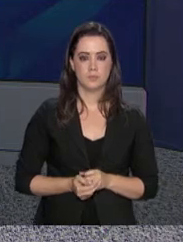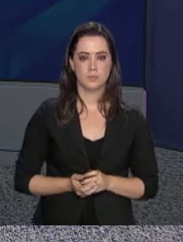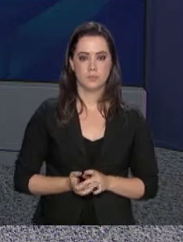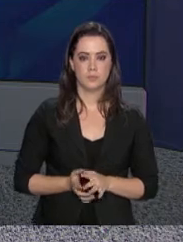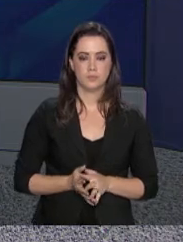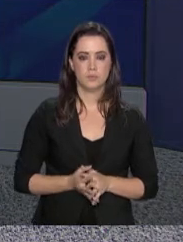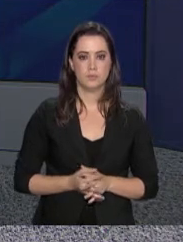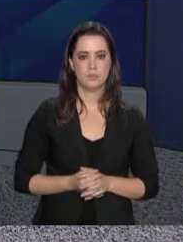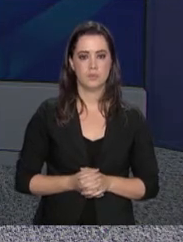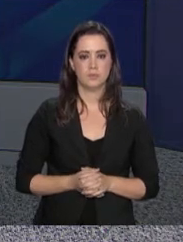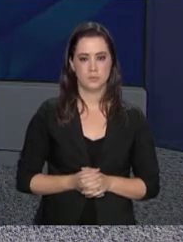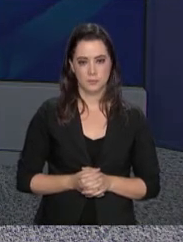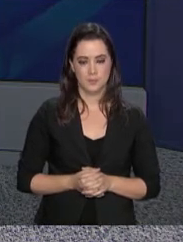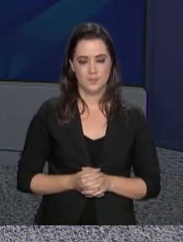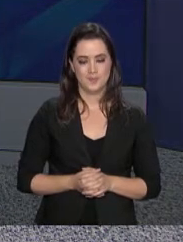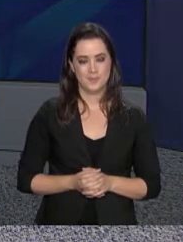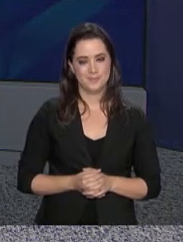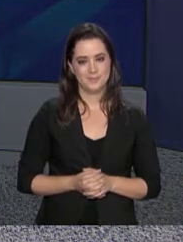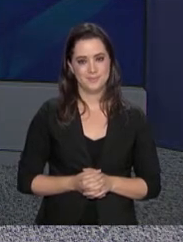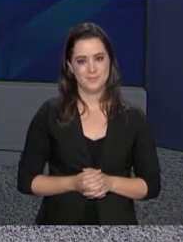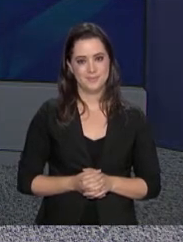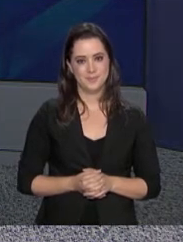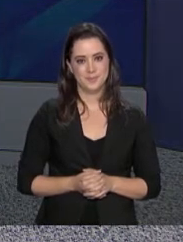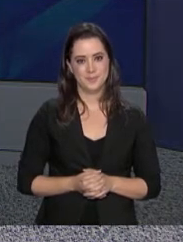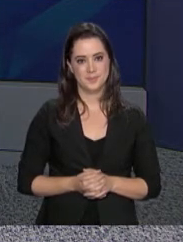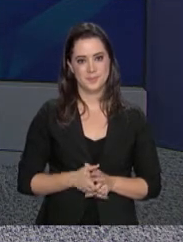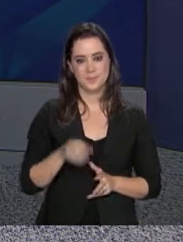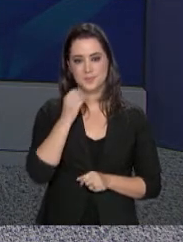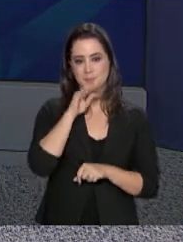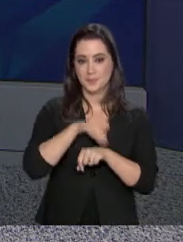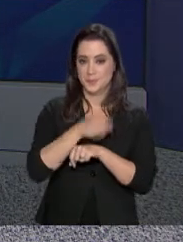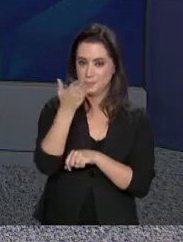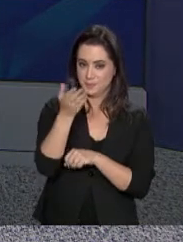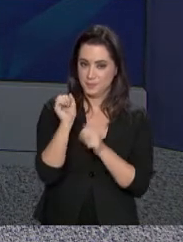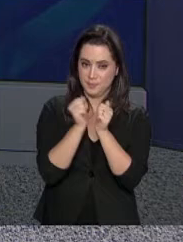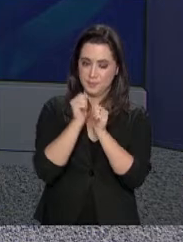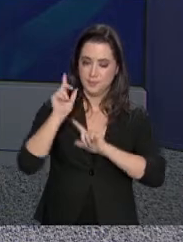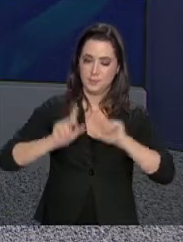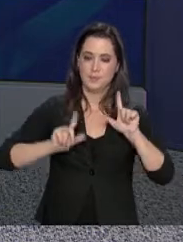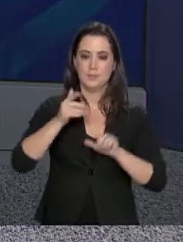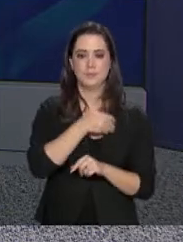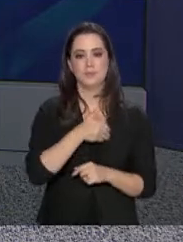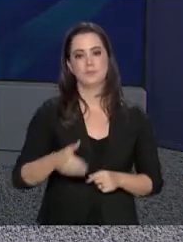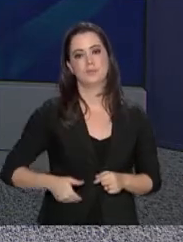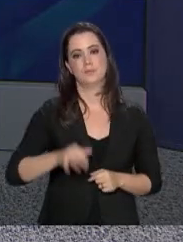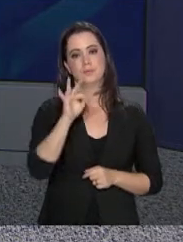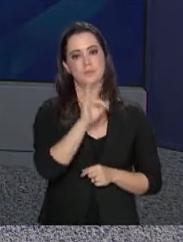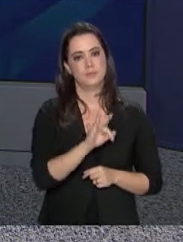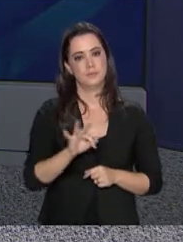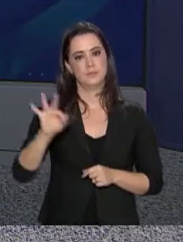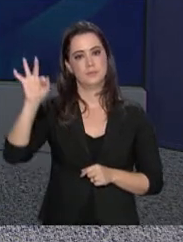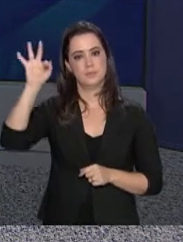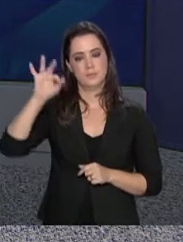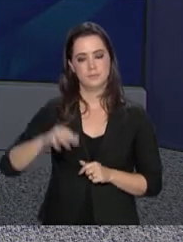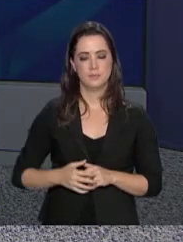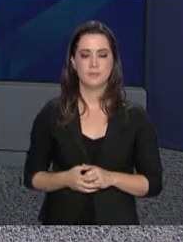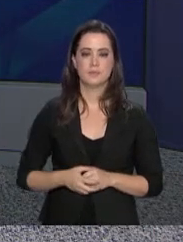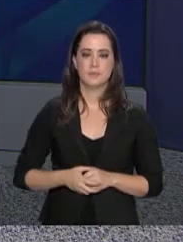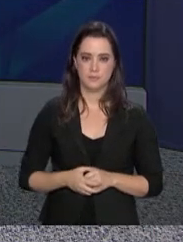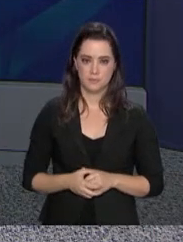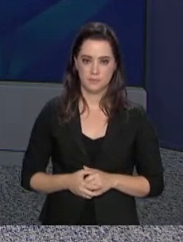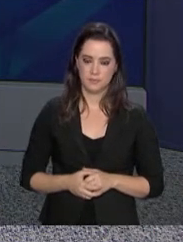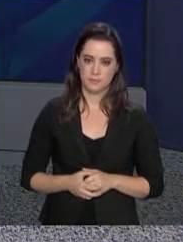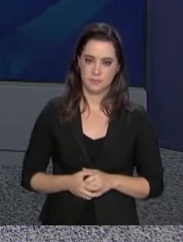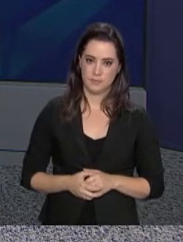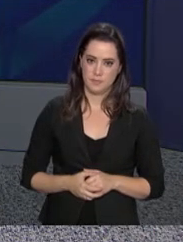-67-8787. Uma boa noite para você e continue com a gente aqui na NBR, a TV